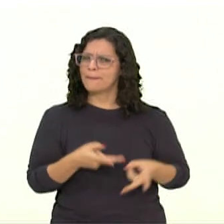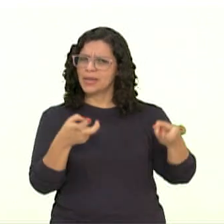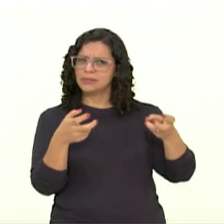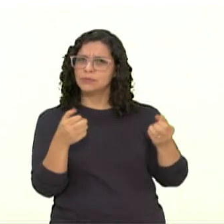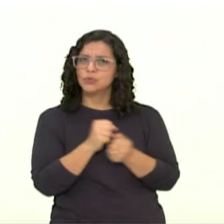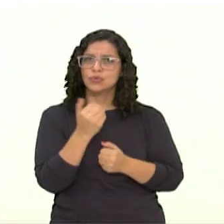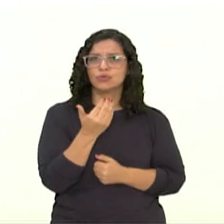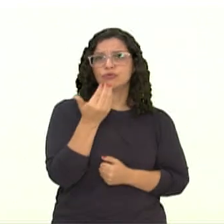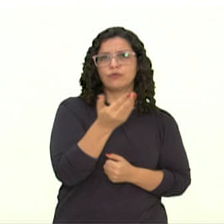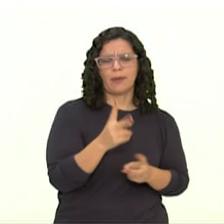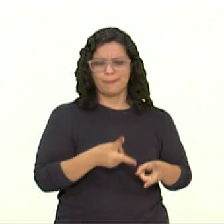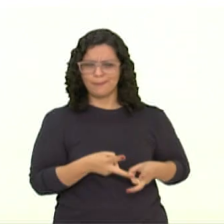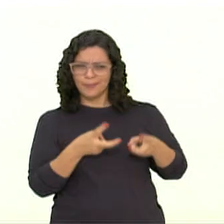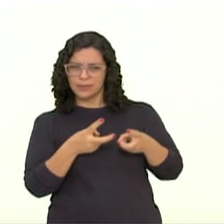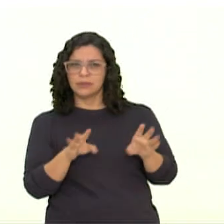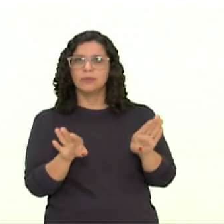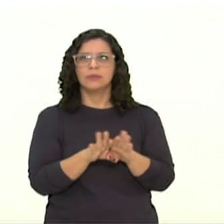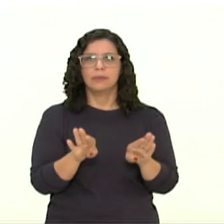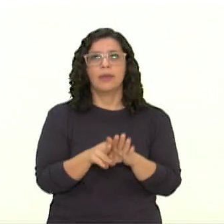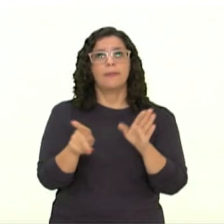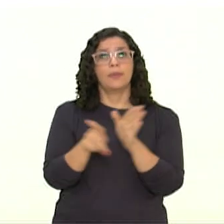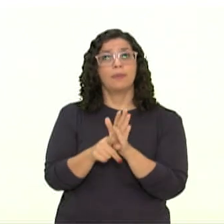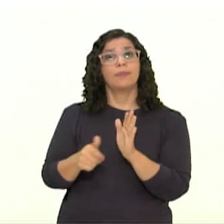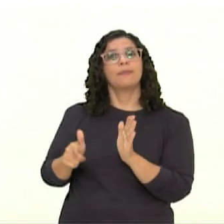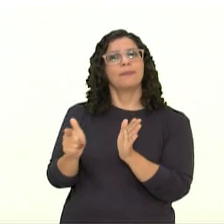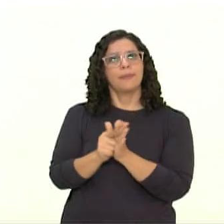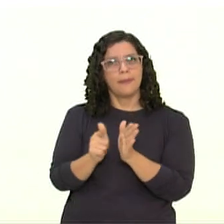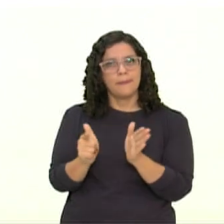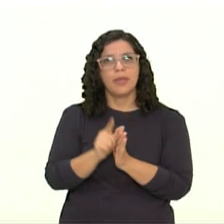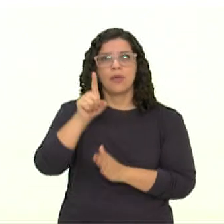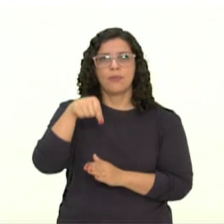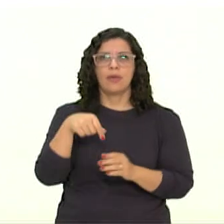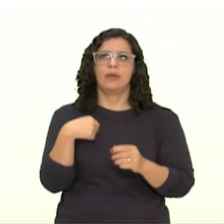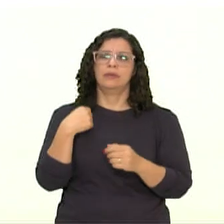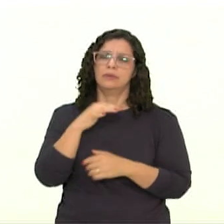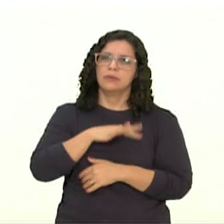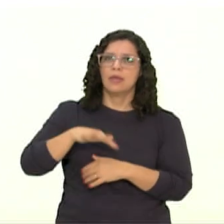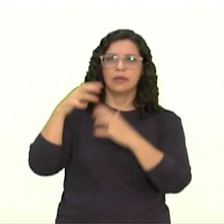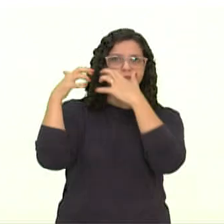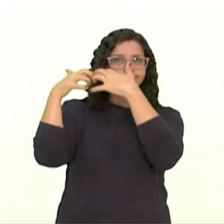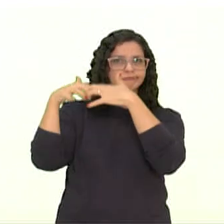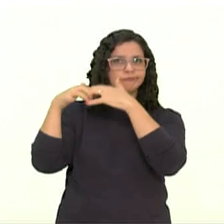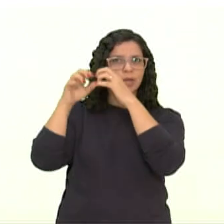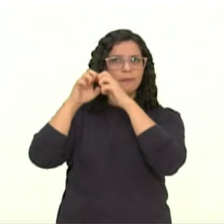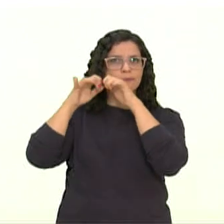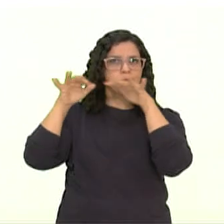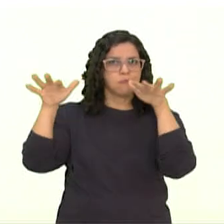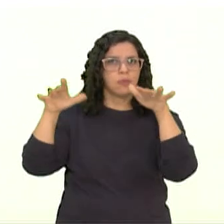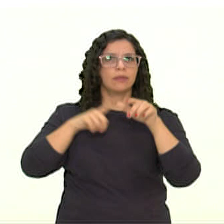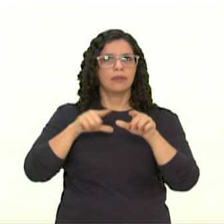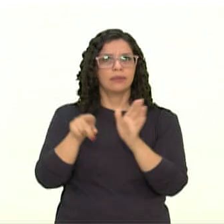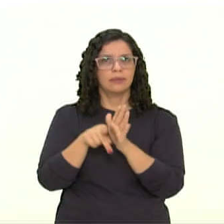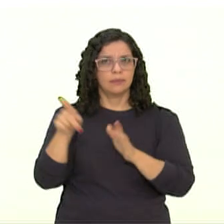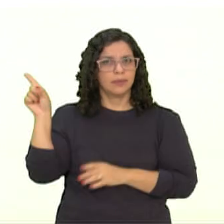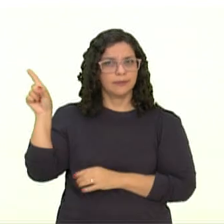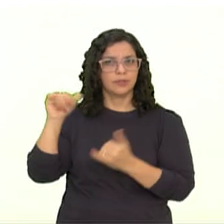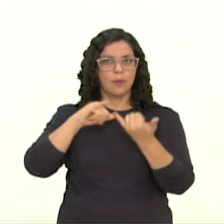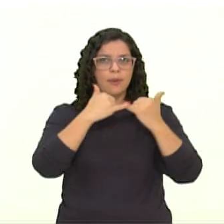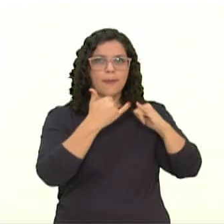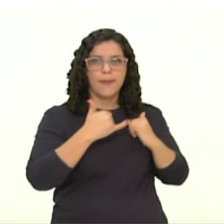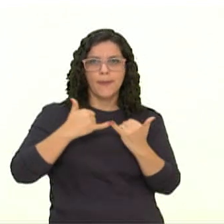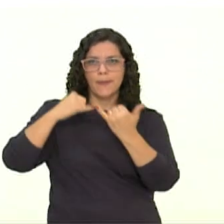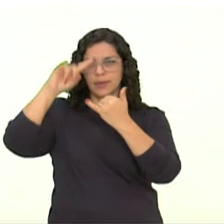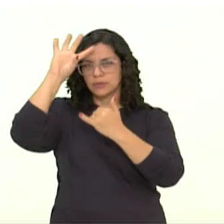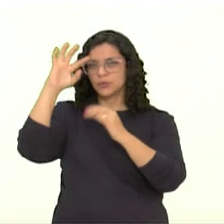do meio externo, todos eles têm a função ali, tem vamos supor assim, é o sistema, o tecido nervoso que vai fazer